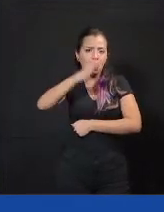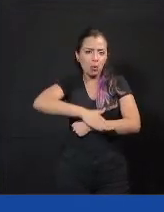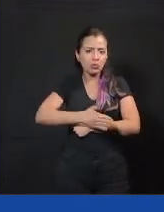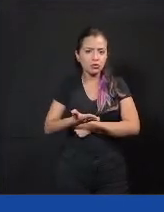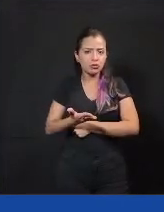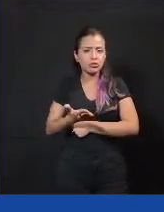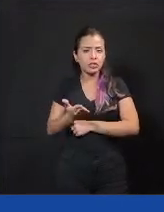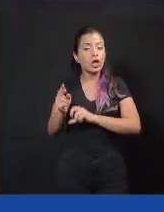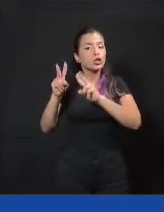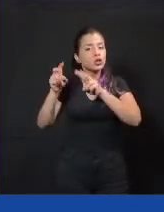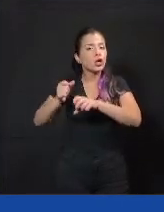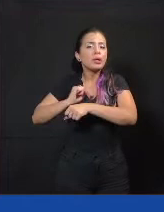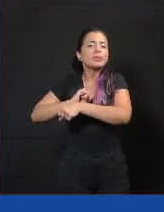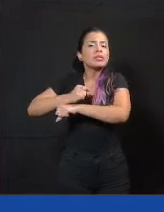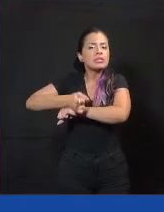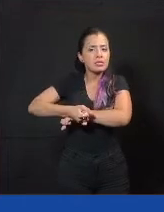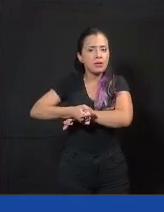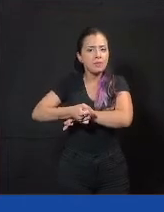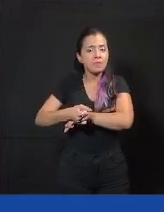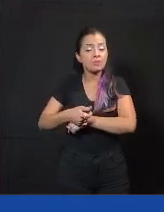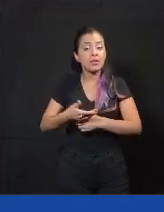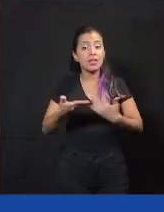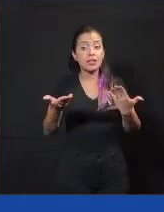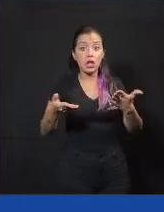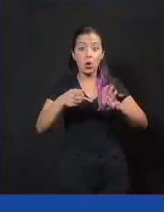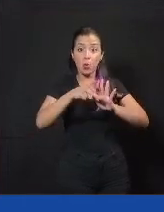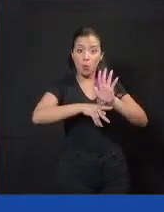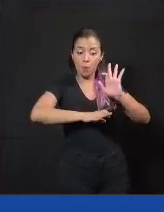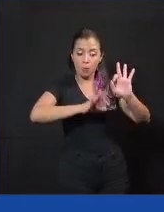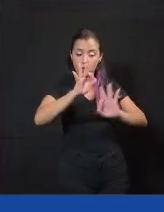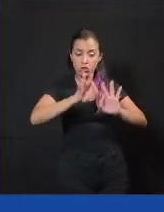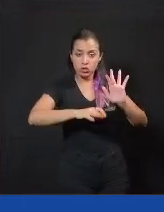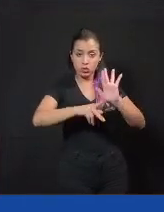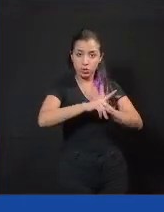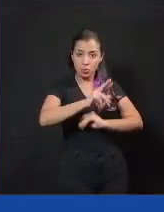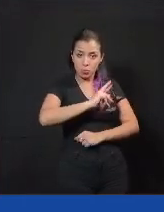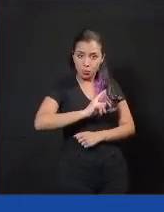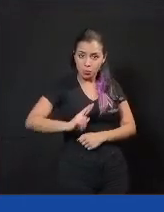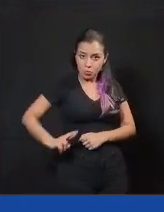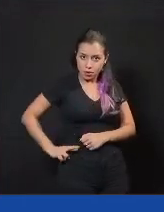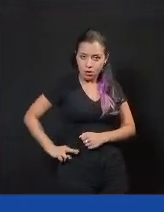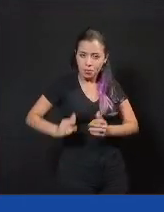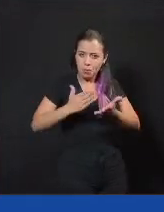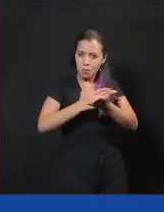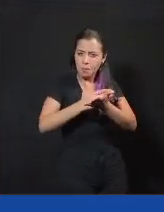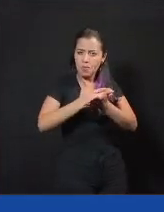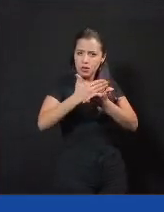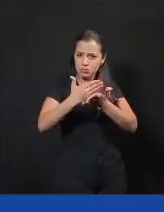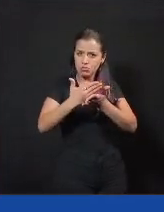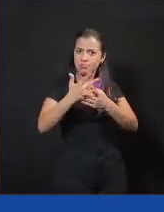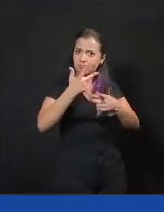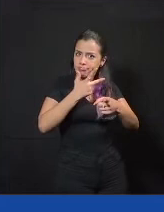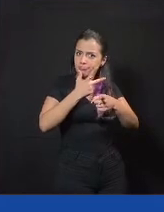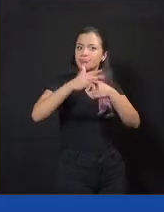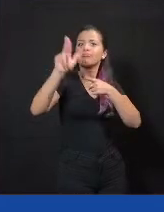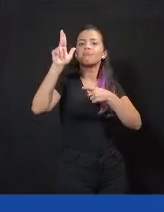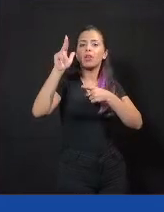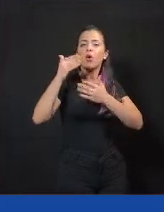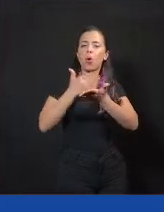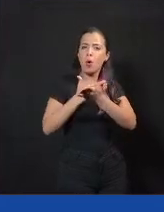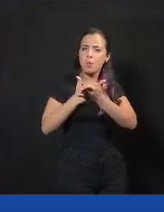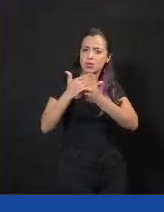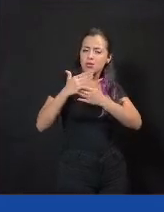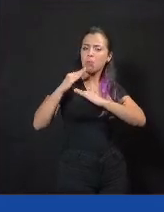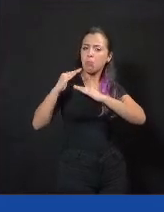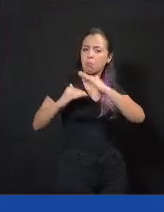escravista. Na verdade, esse projeto republicano que se tornou, né, vitorioso, que